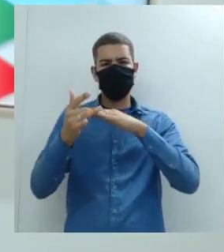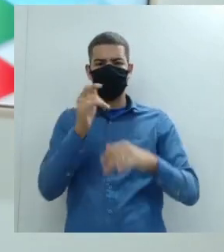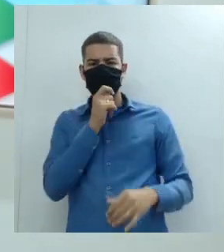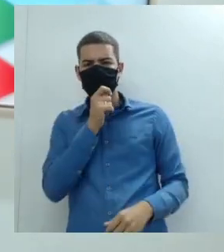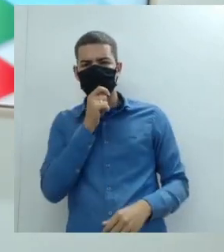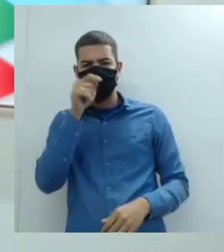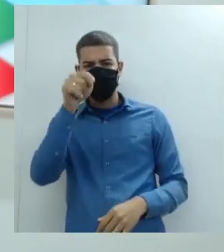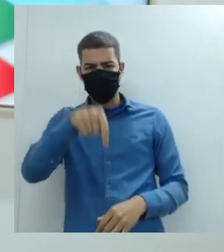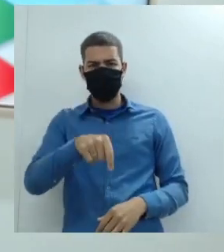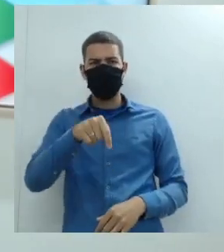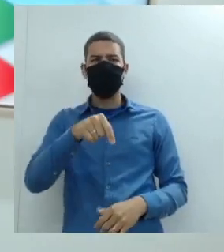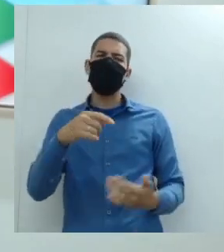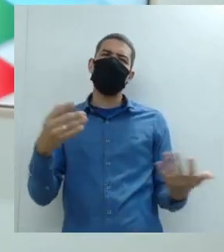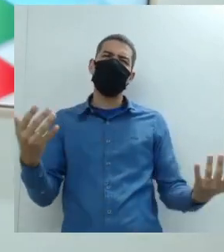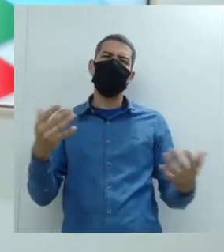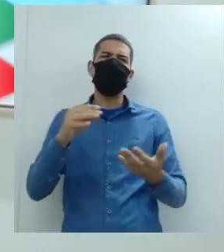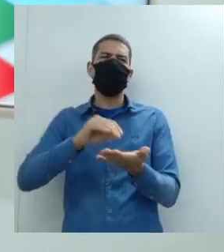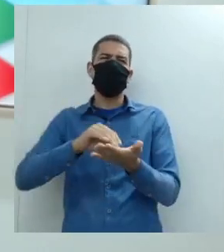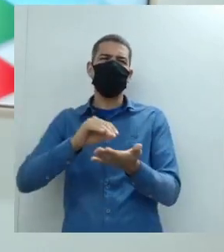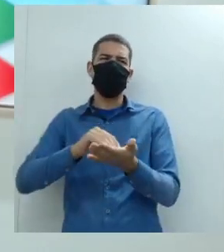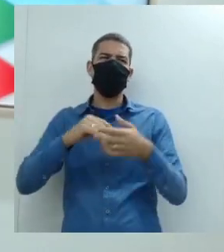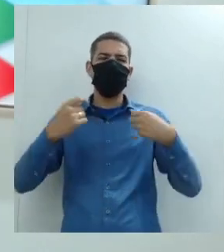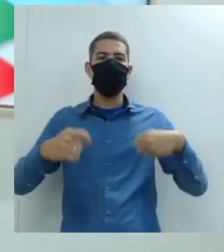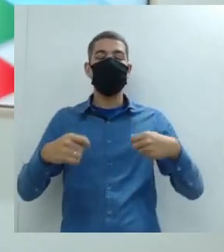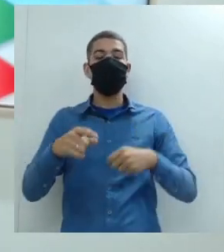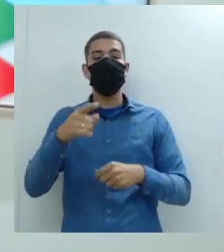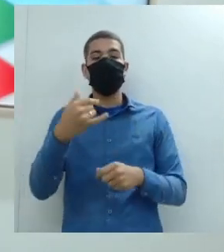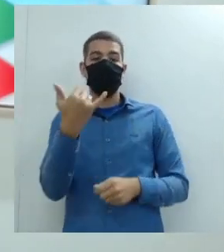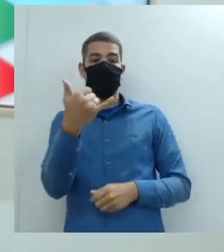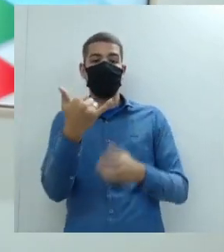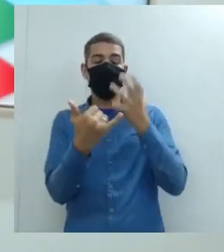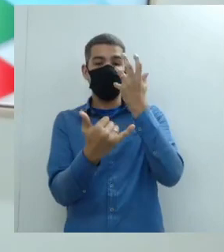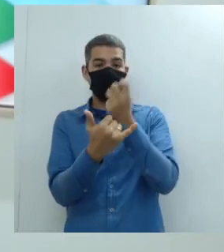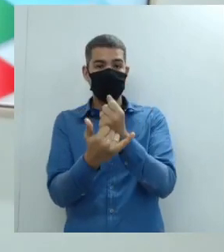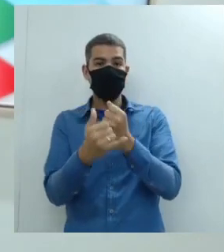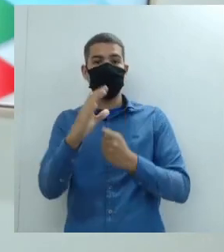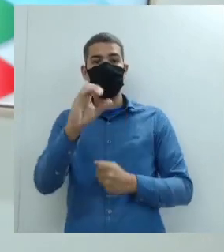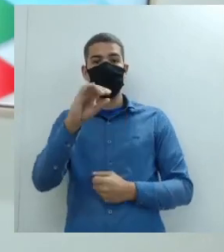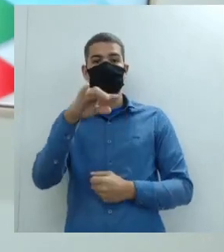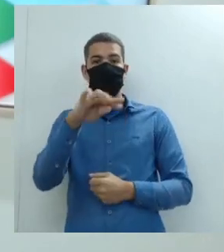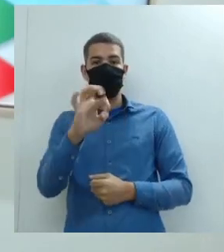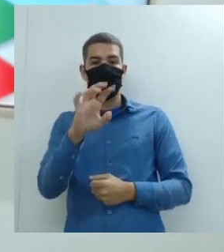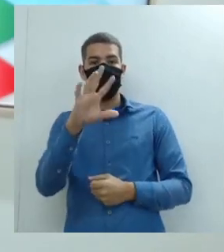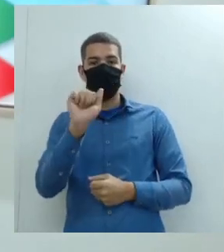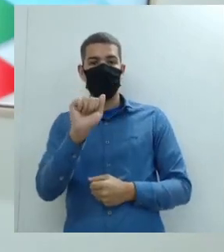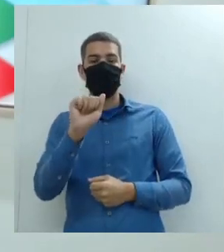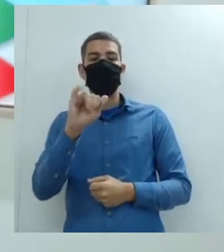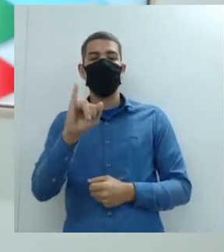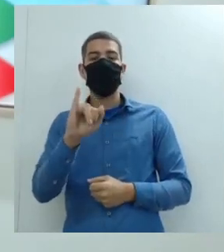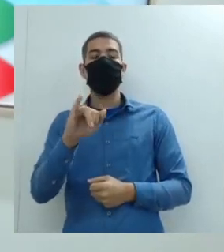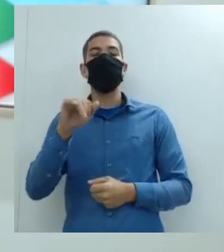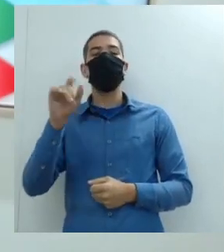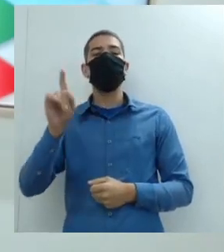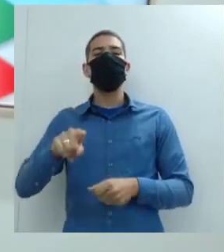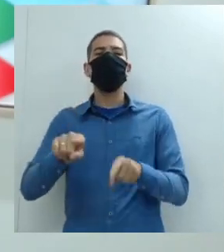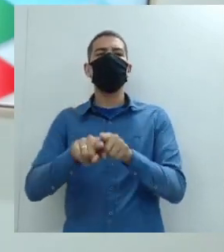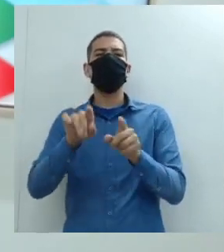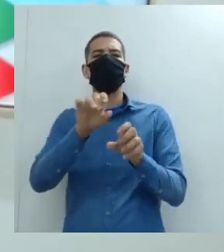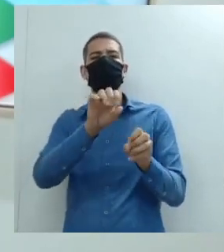sociais, se liga lá. Você que assiste pelo celular, baixa aí o aplicativo Conecta aí, tá bom? Vamos para nossa videoaula de